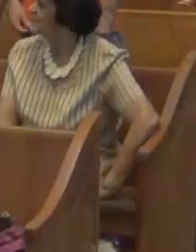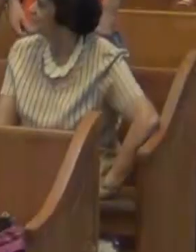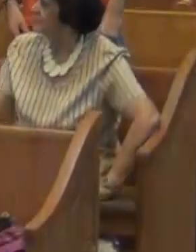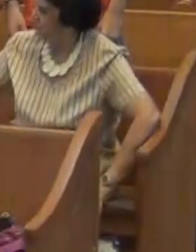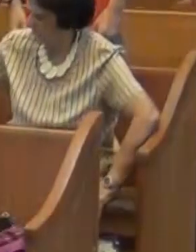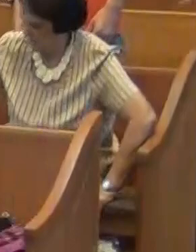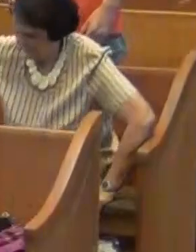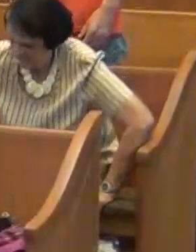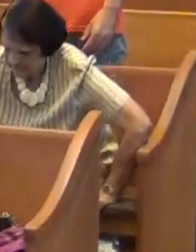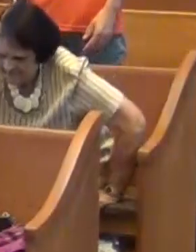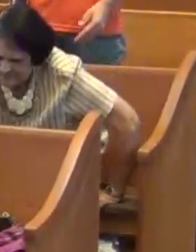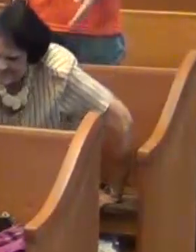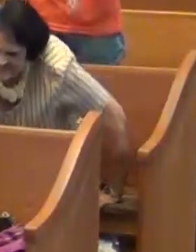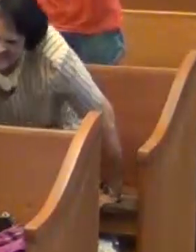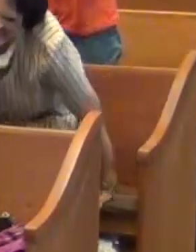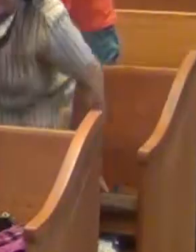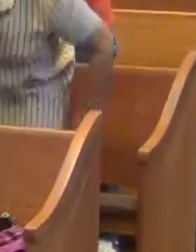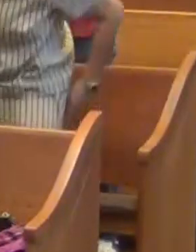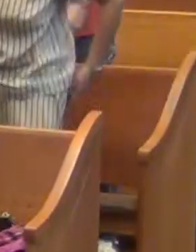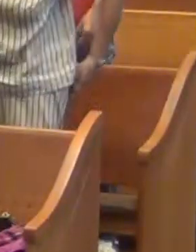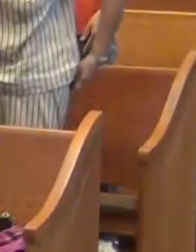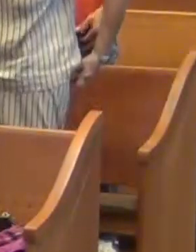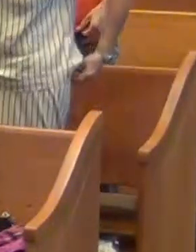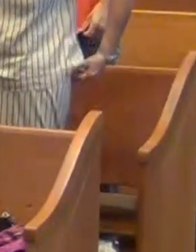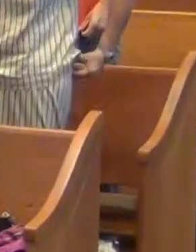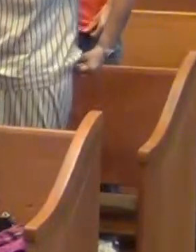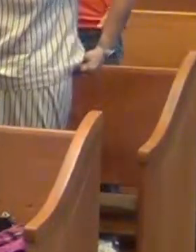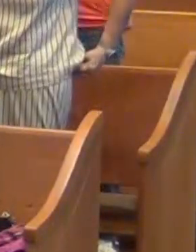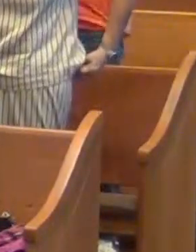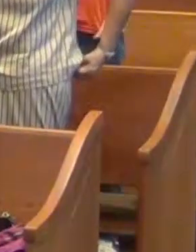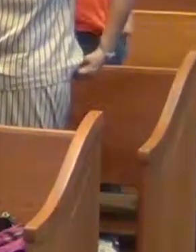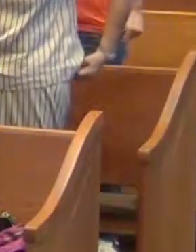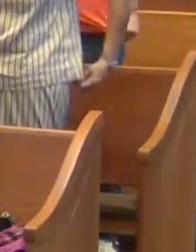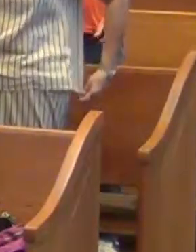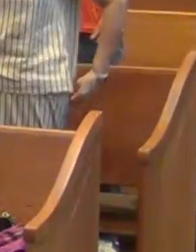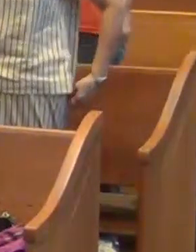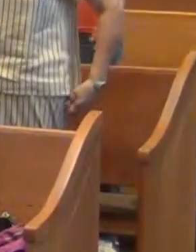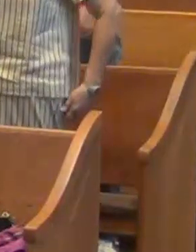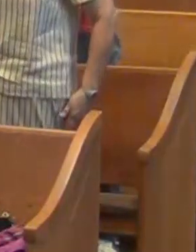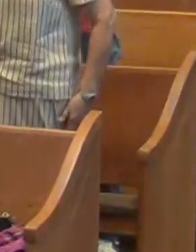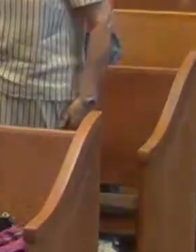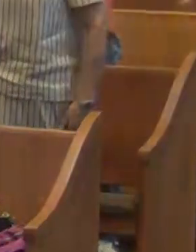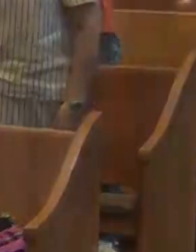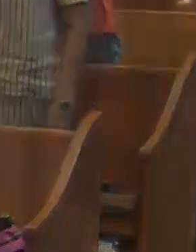Todos os surdos, por favor, podem ficar de pé.